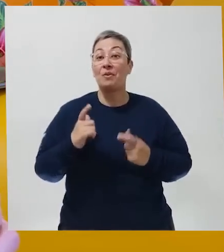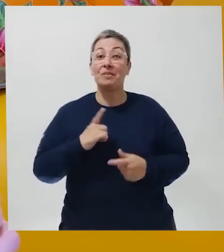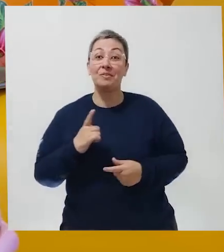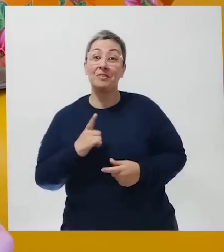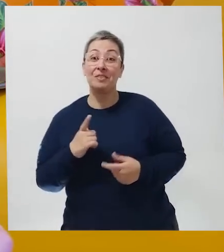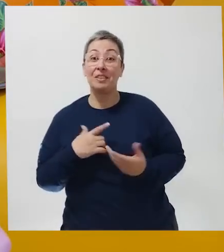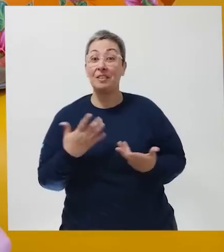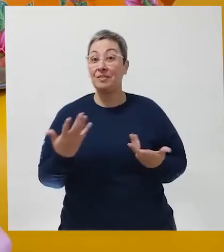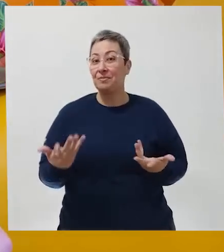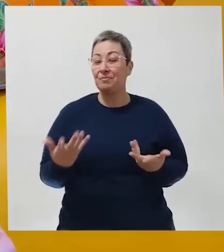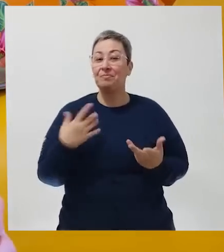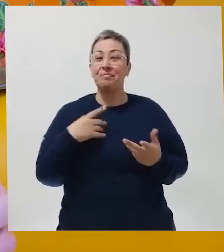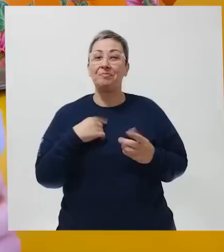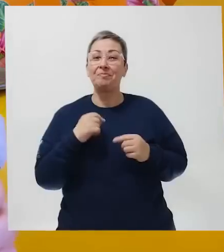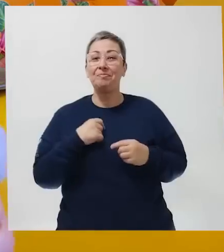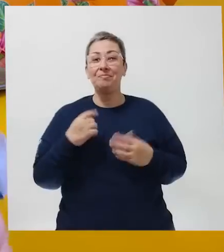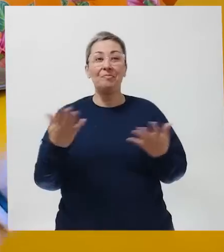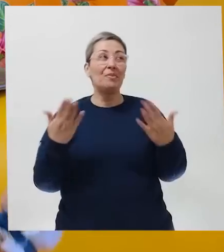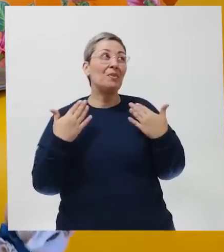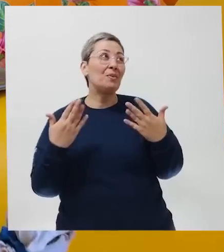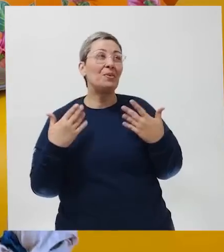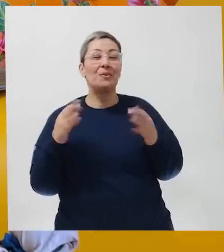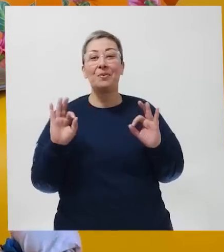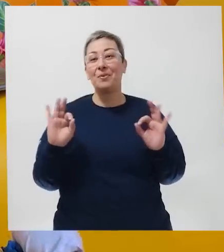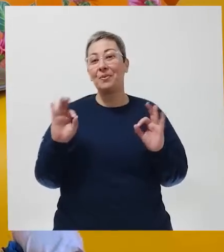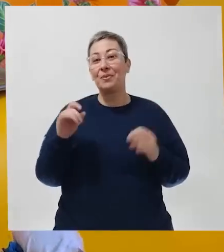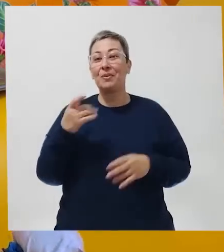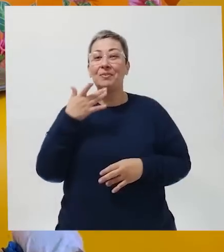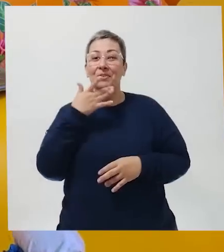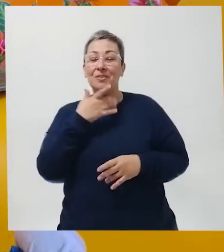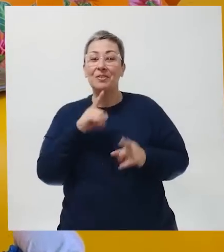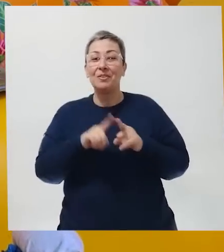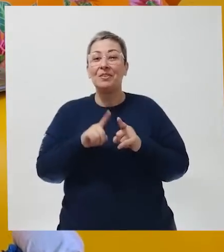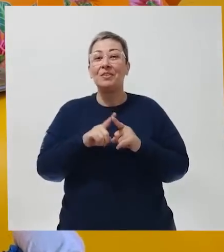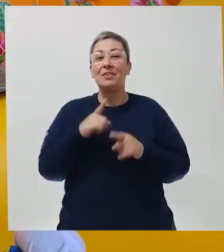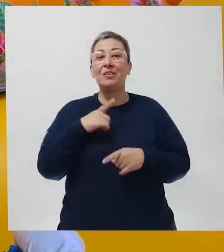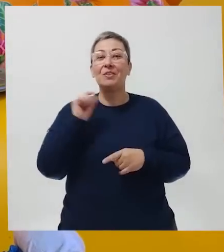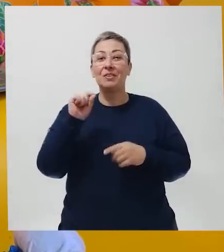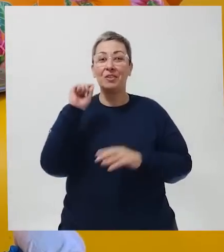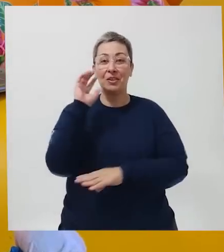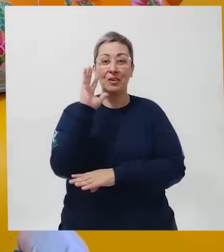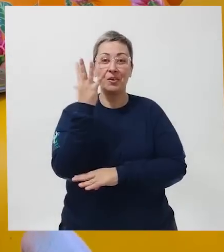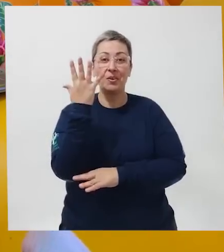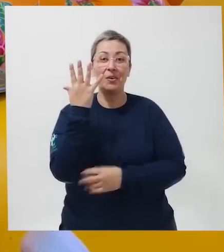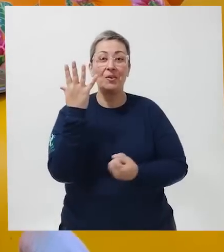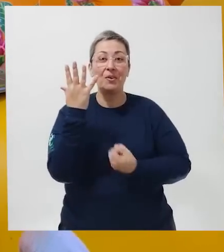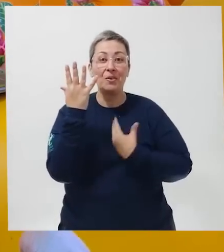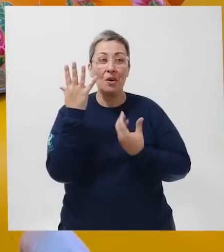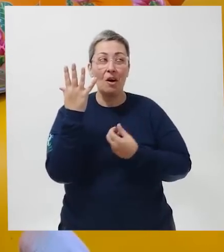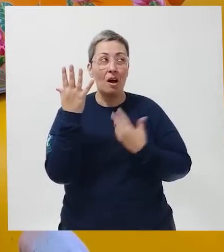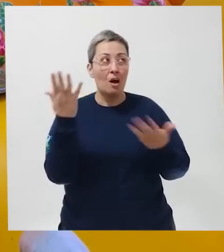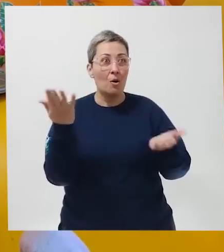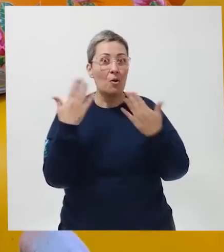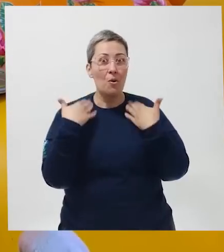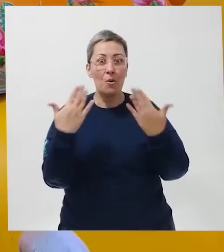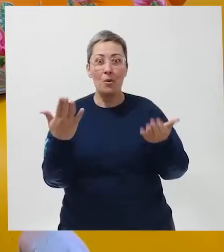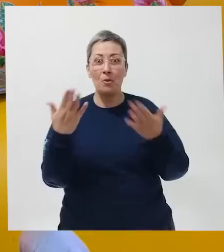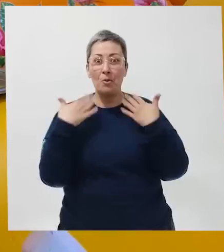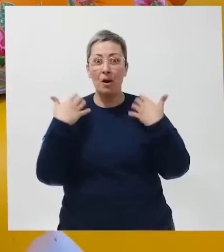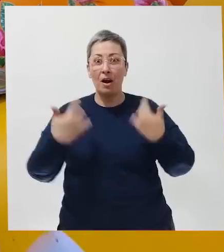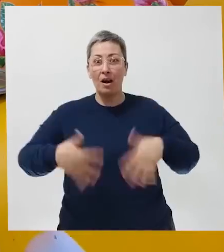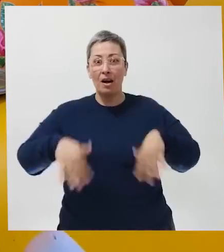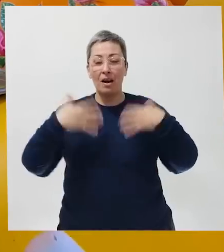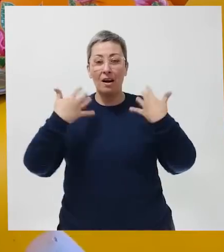minha casa, onde permanecemos aqui, tá tão fresquinho. E lá no nosso pé de